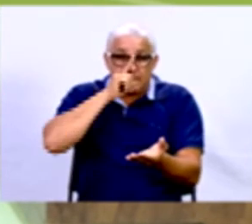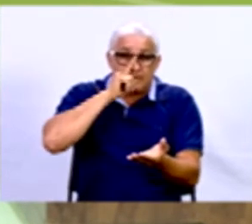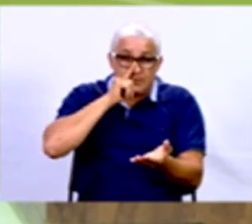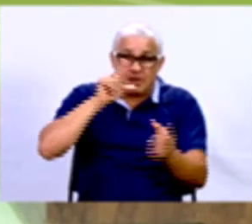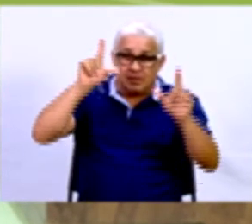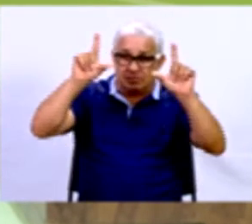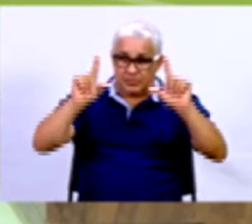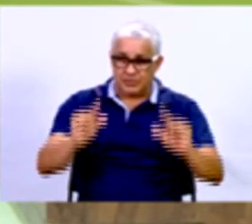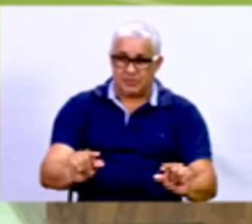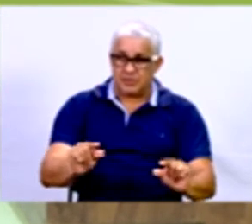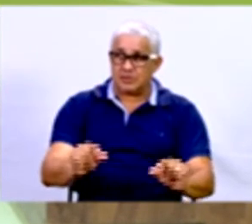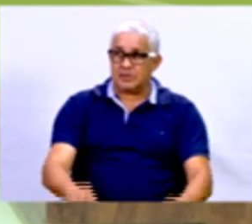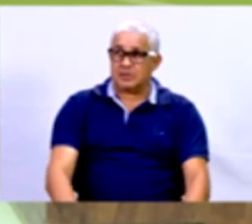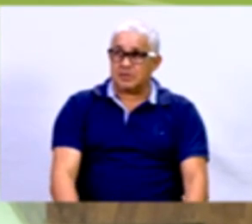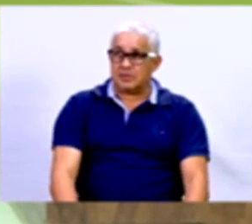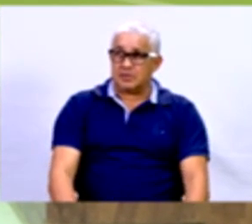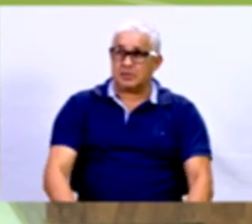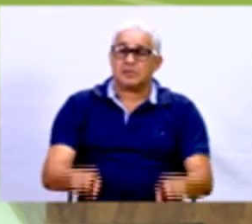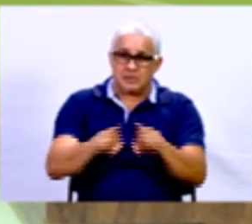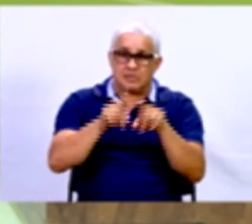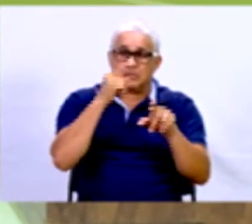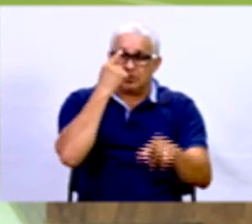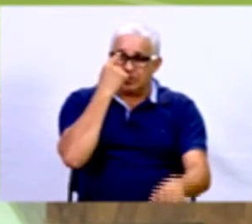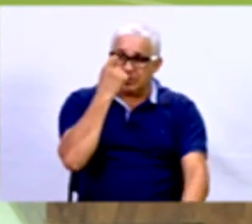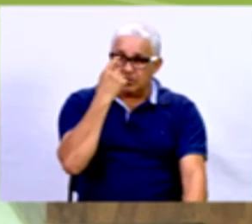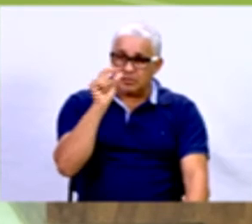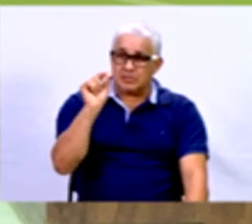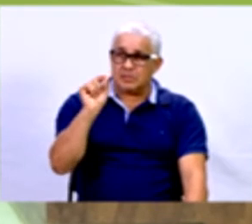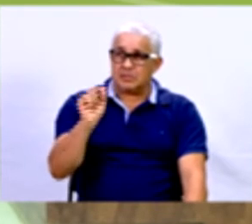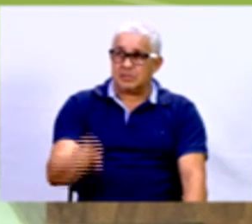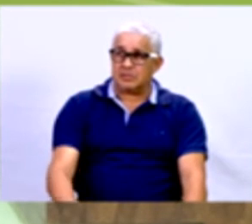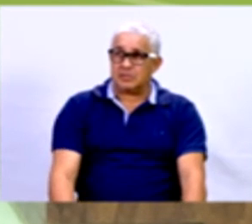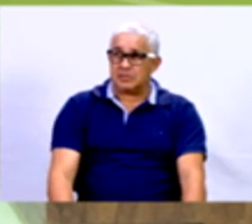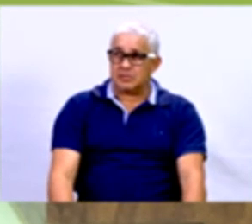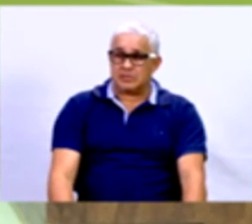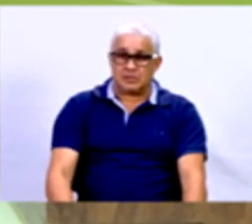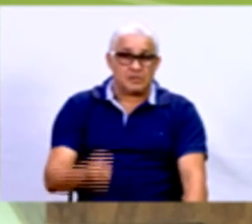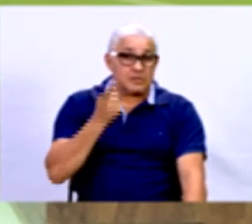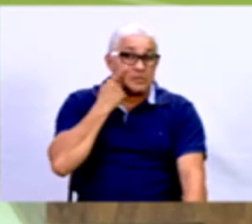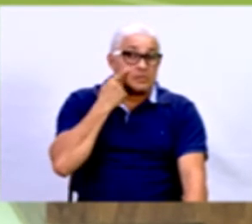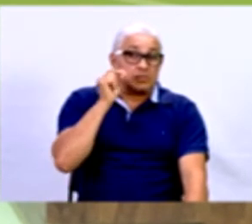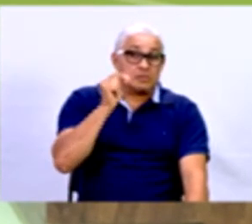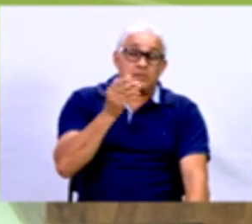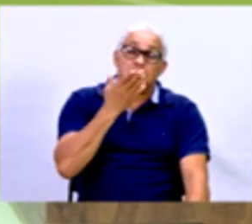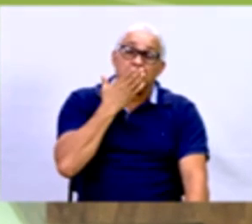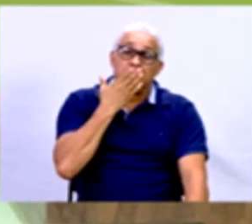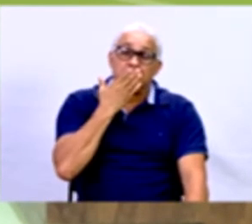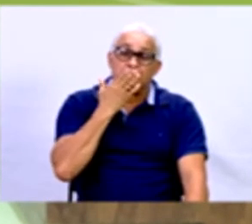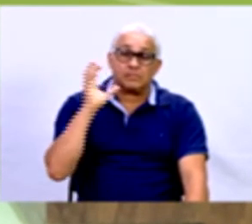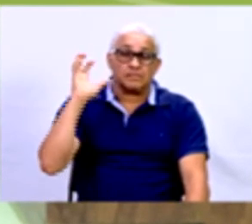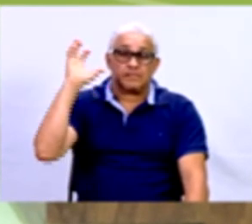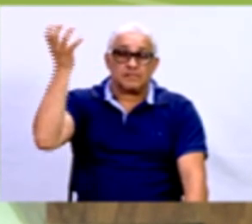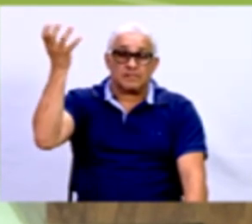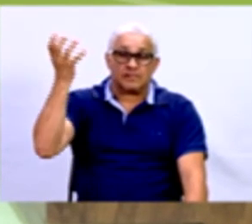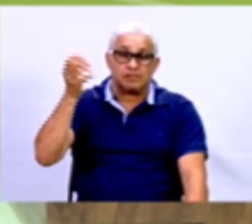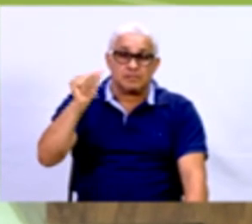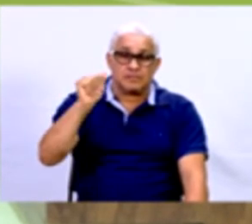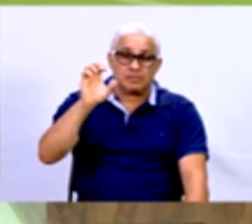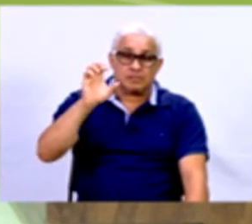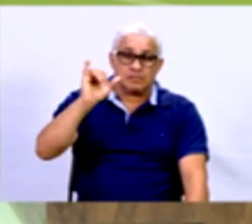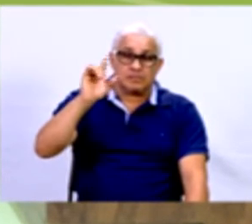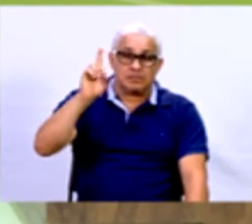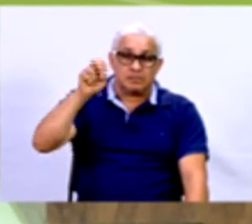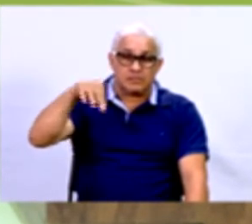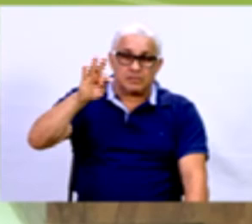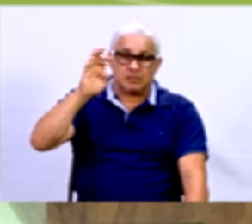possíveis. Okay. É interessante também verificar também o tipo de acidente, porque acidentes